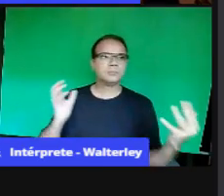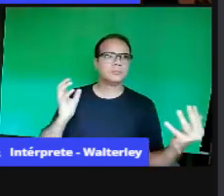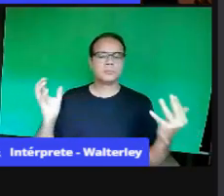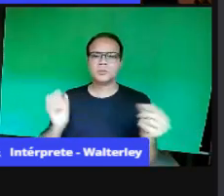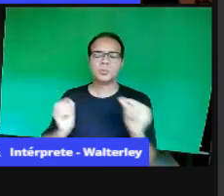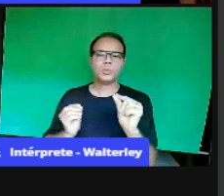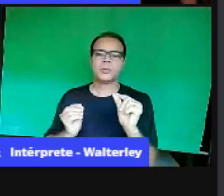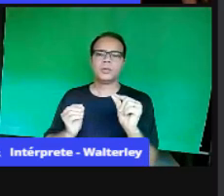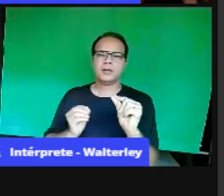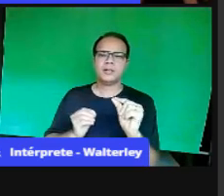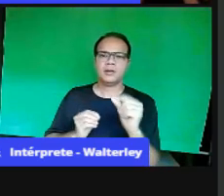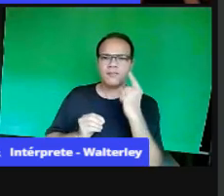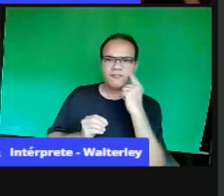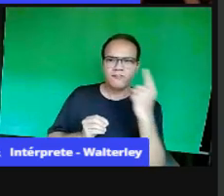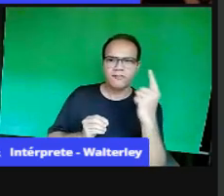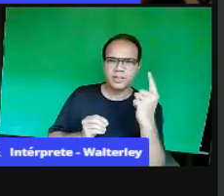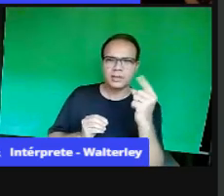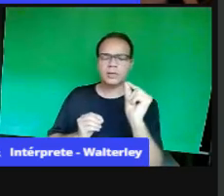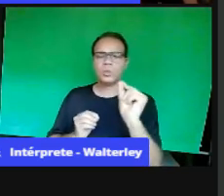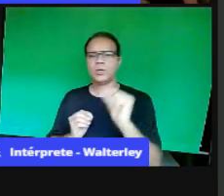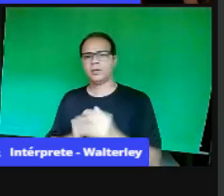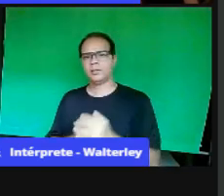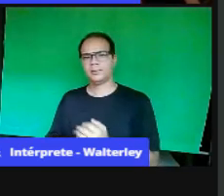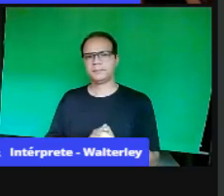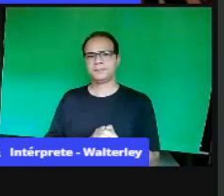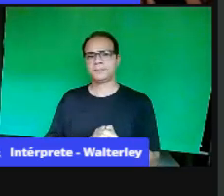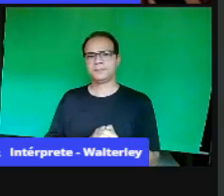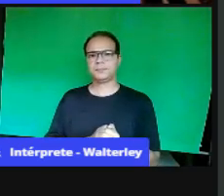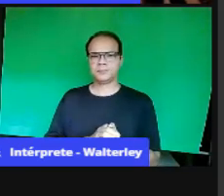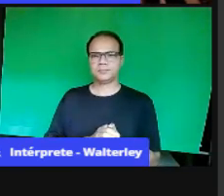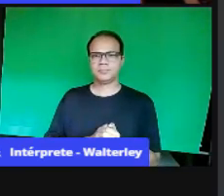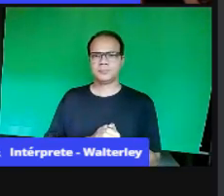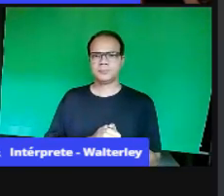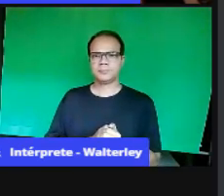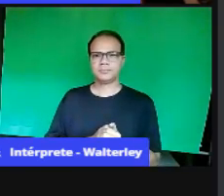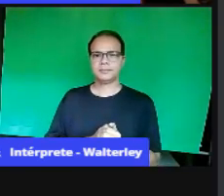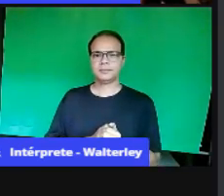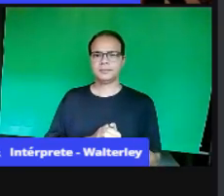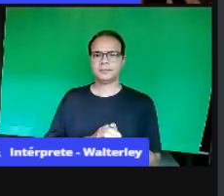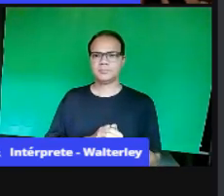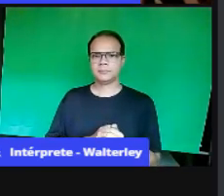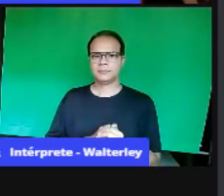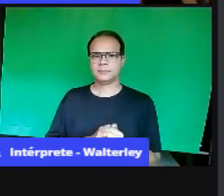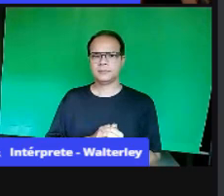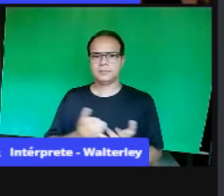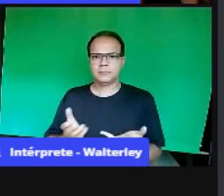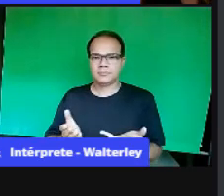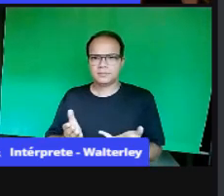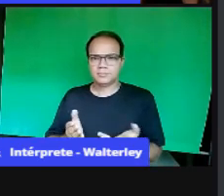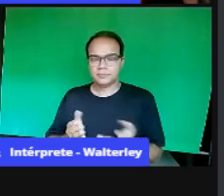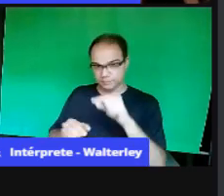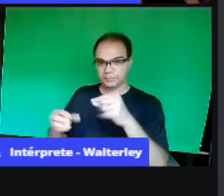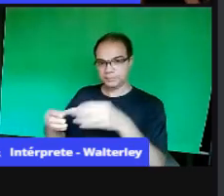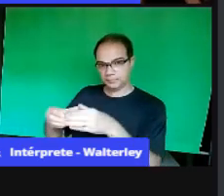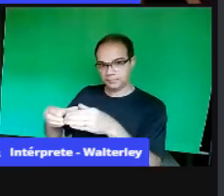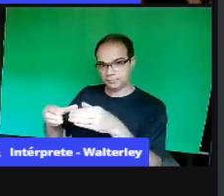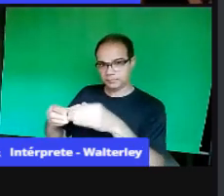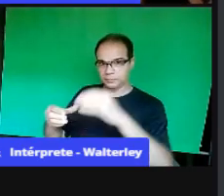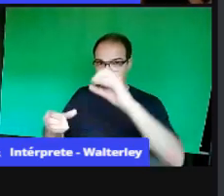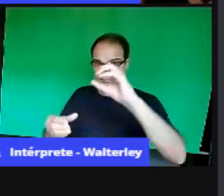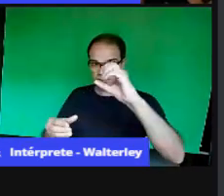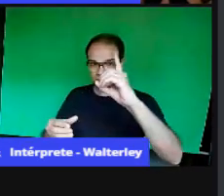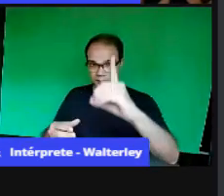muito nas questões clínicas. E nós, da equipe de CEMED, reelaboramos esse